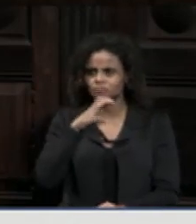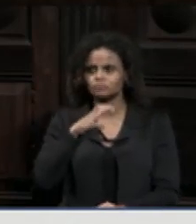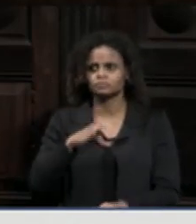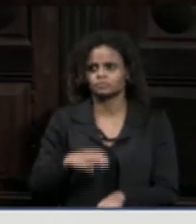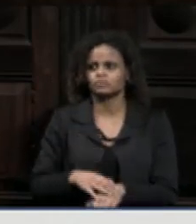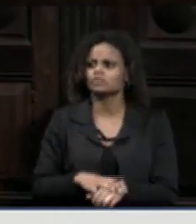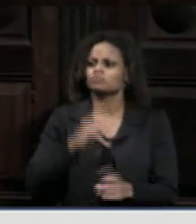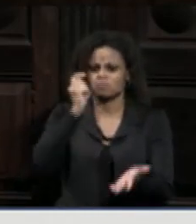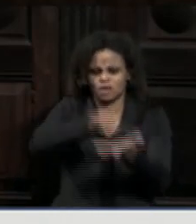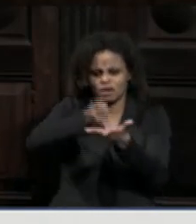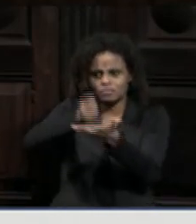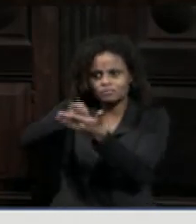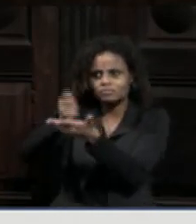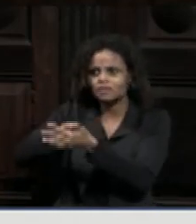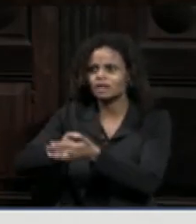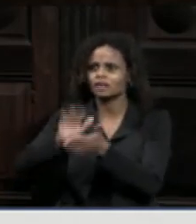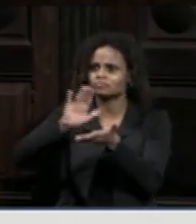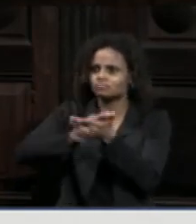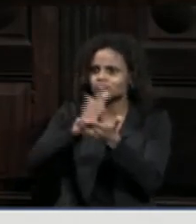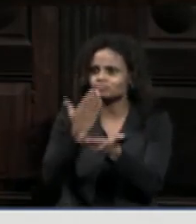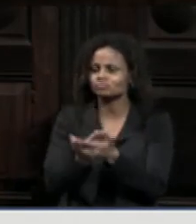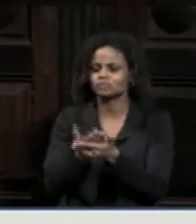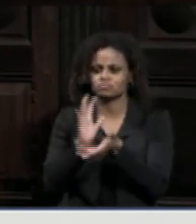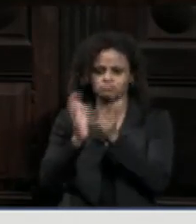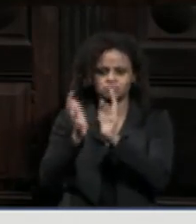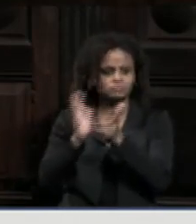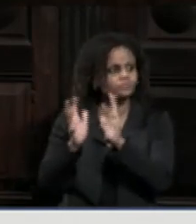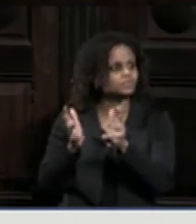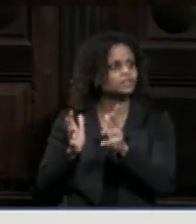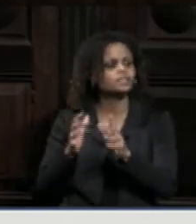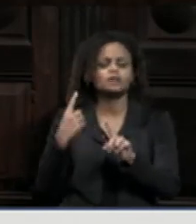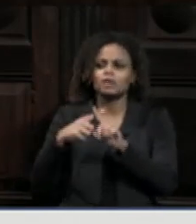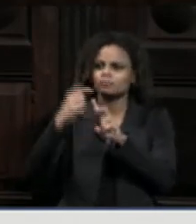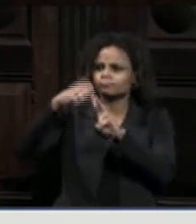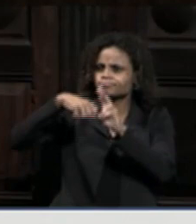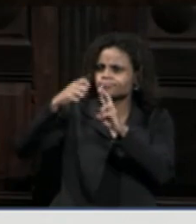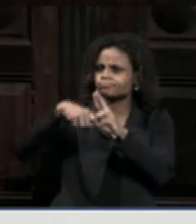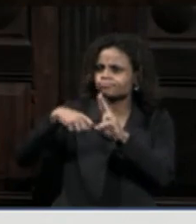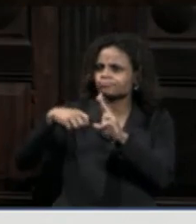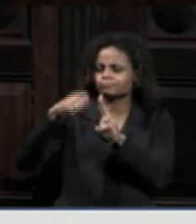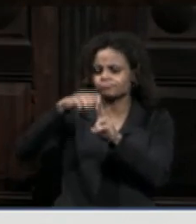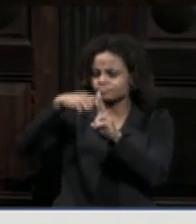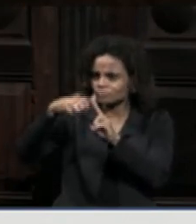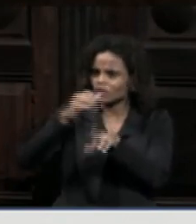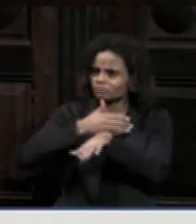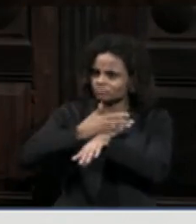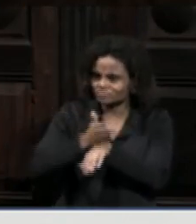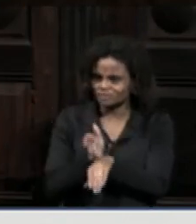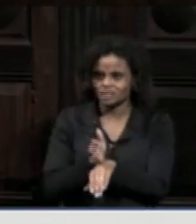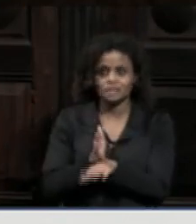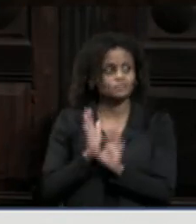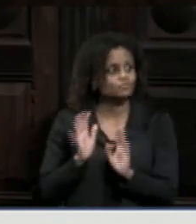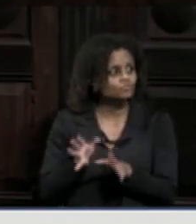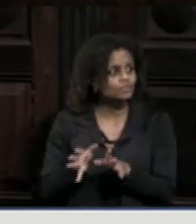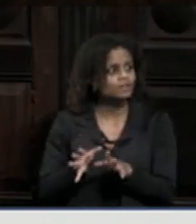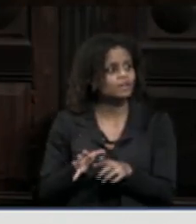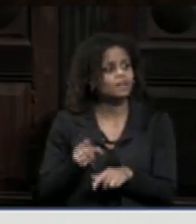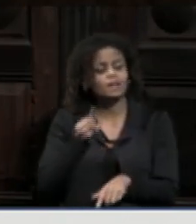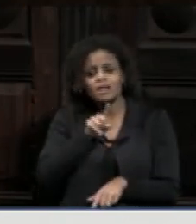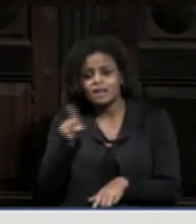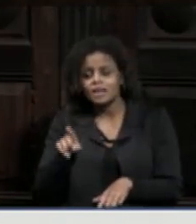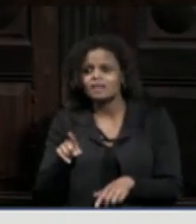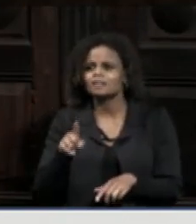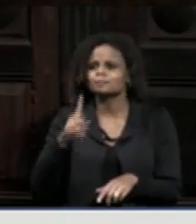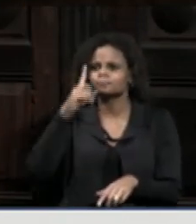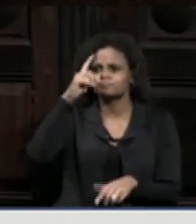os pagamentos que já vão completando aí 2 meses seguidos de atraso desses intérpretes. Muitos deles começam a ter dificuldade, por